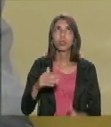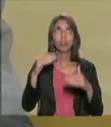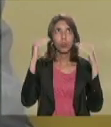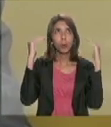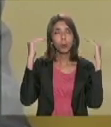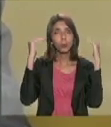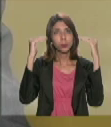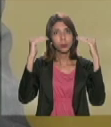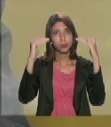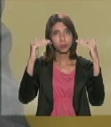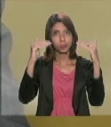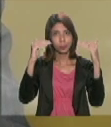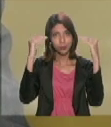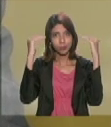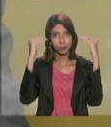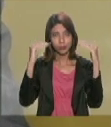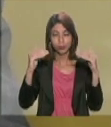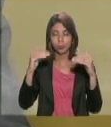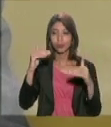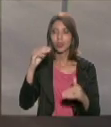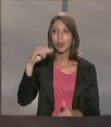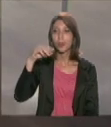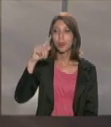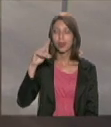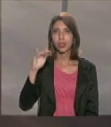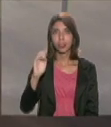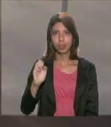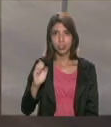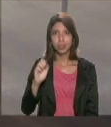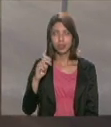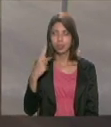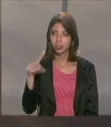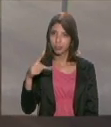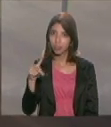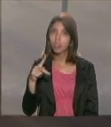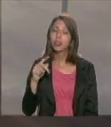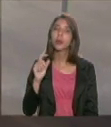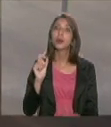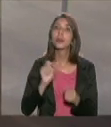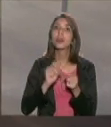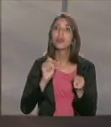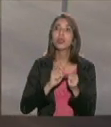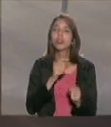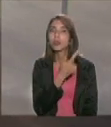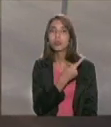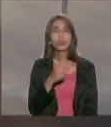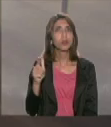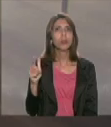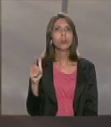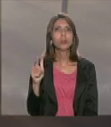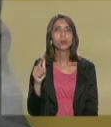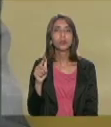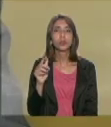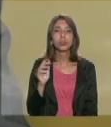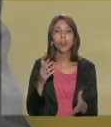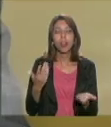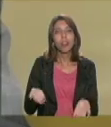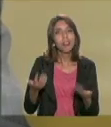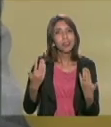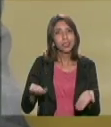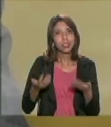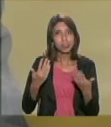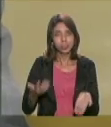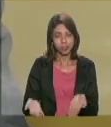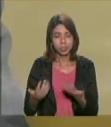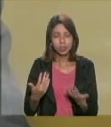a cobertura do anel, Marquise, né? que é chamar as marquises, a cobertura do anel, para fazer uma outra mais retrátil,